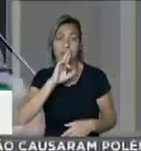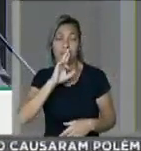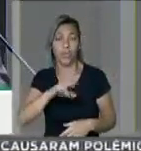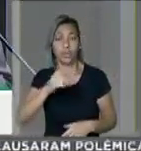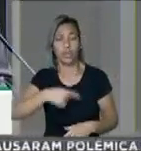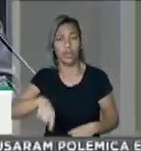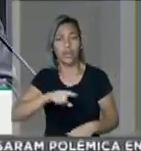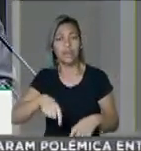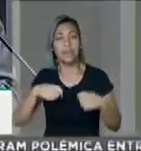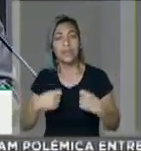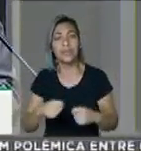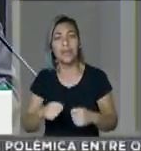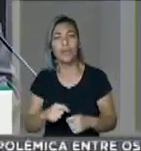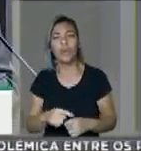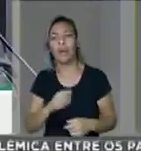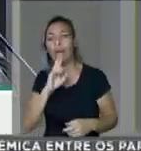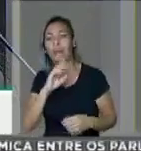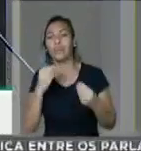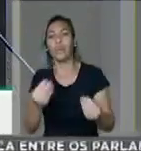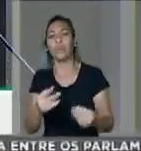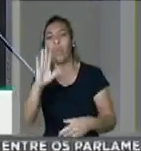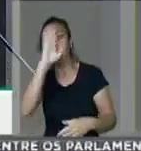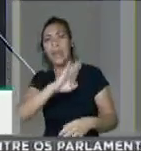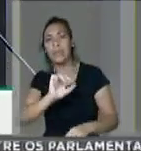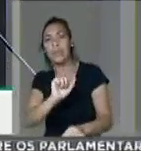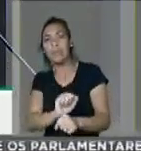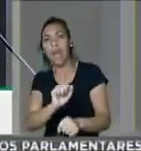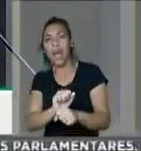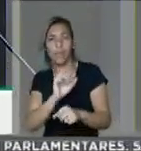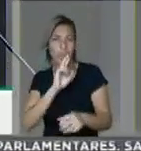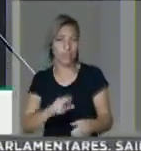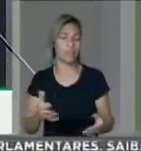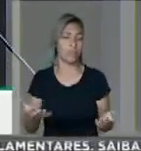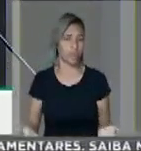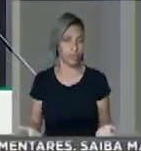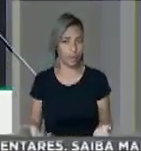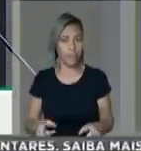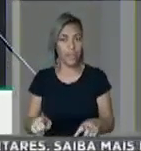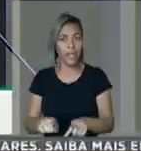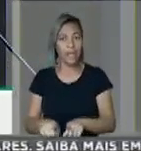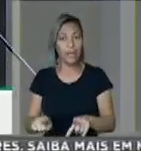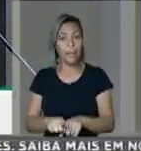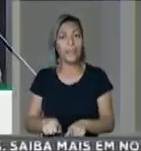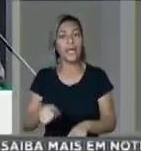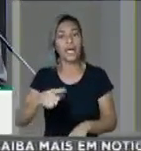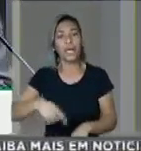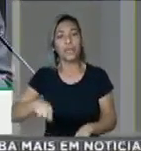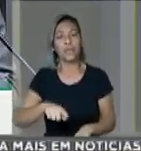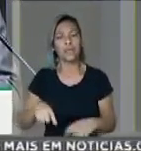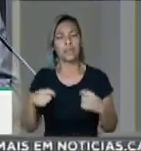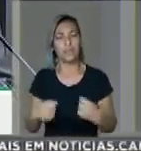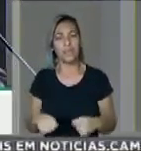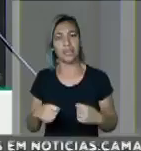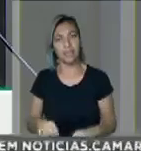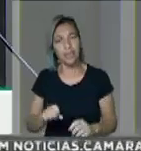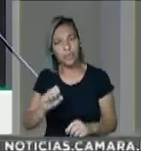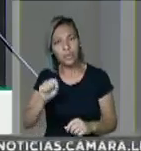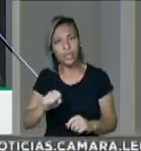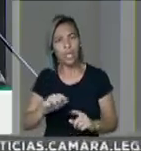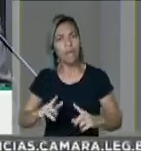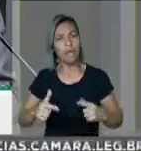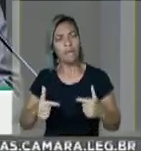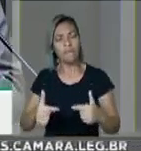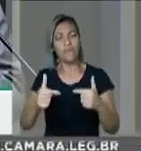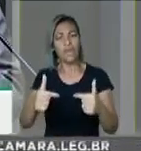nós precisamos oferecer ao Brasil. Na sequência imediata, nós precisamos, sim,